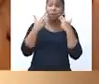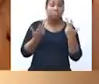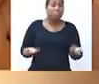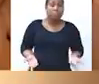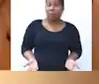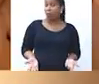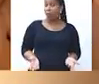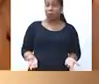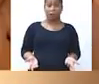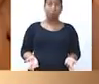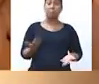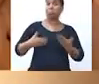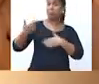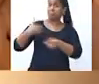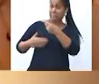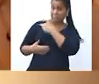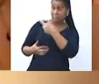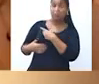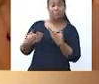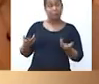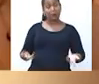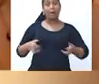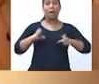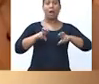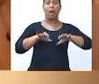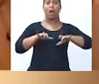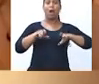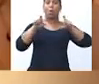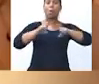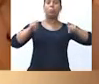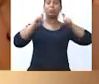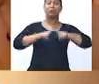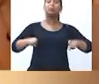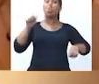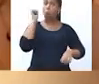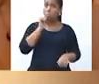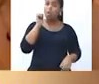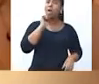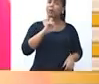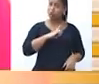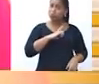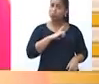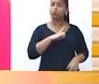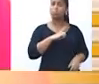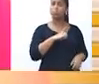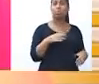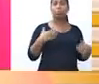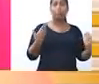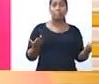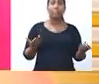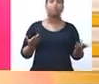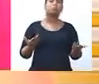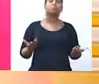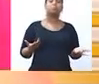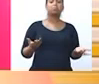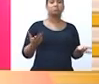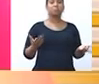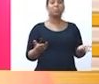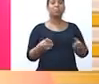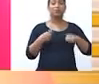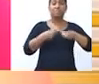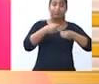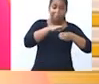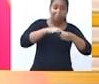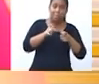muito natural. E naquela época, eu acho que a computação ainda tinha mulheres. Então, eu venho de uma